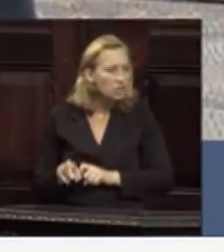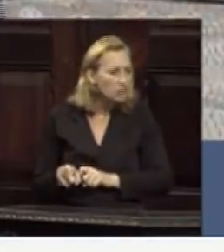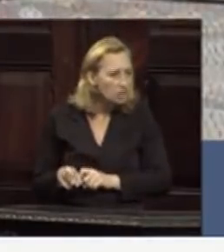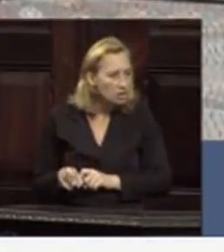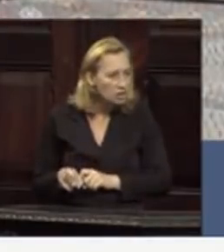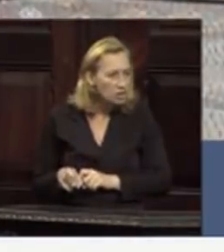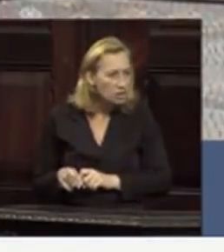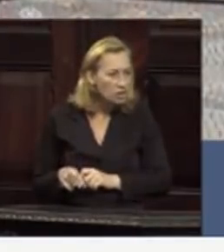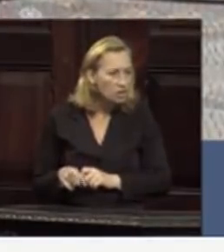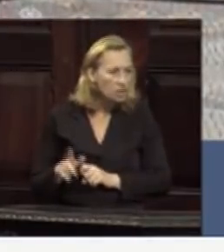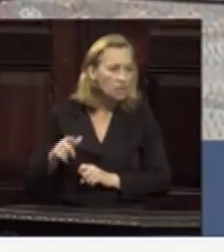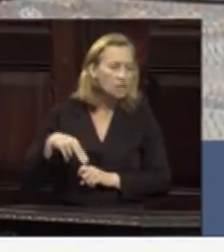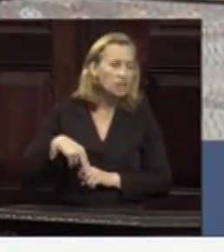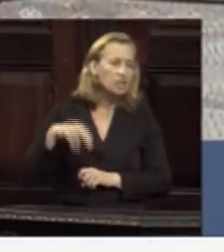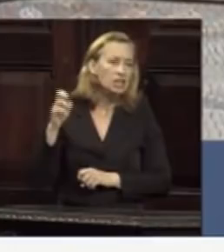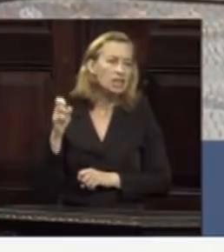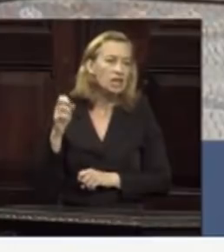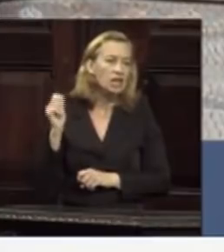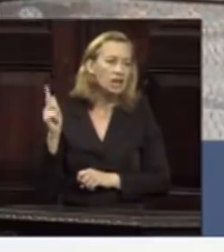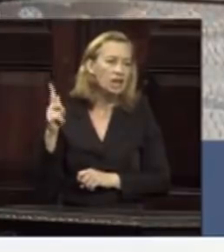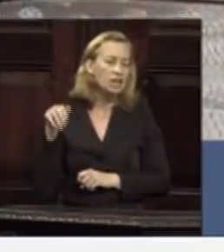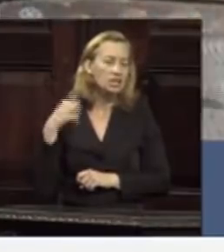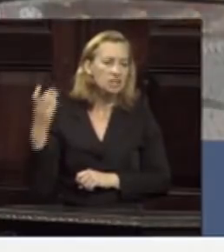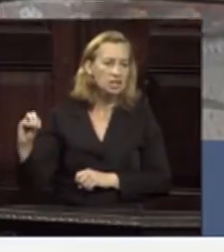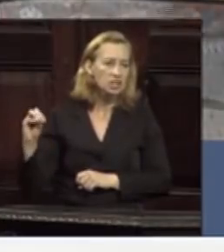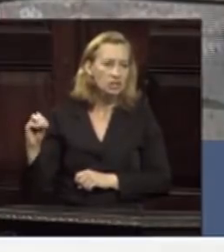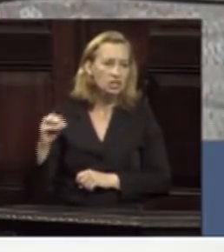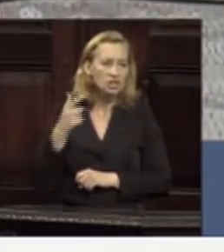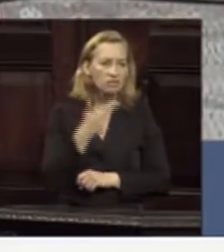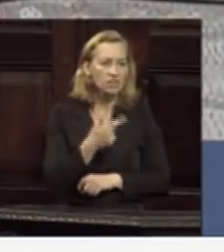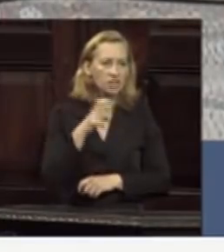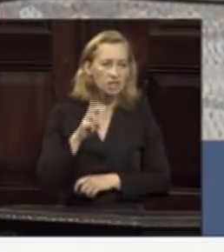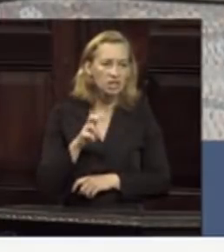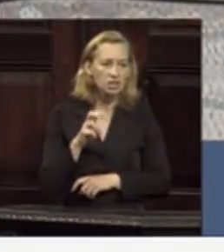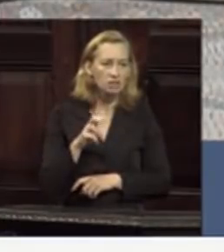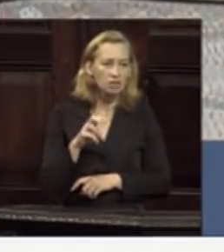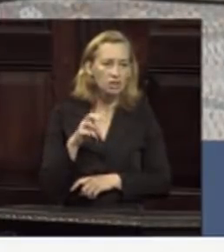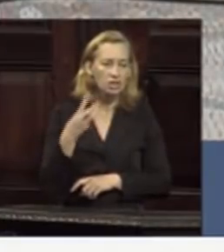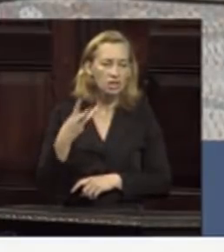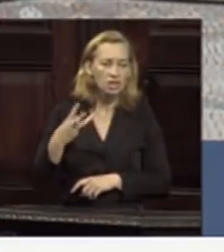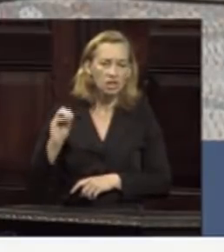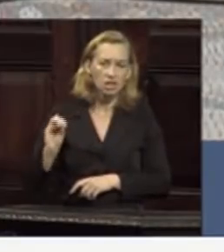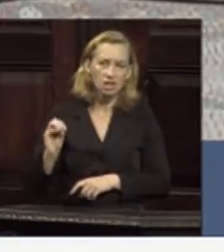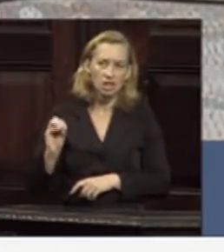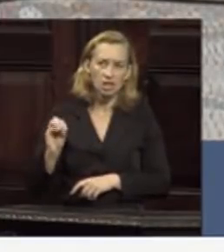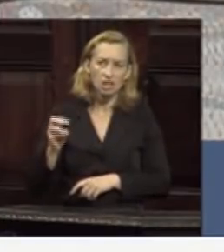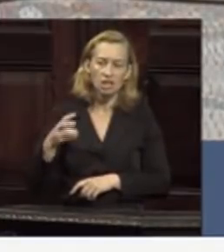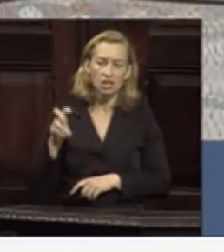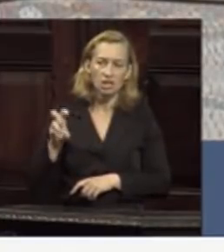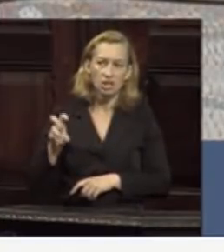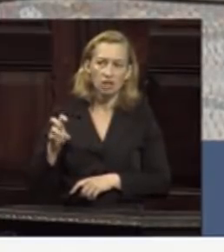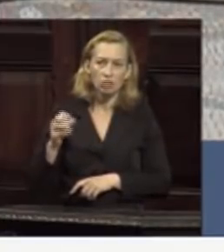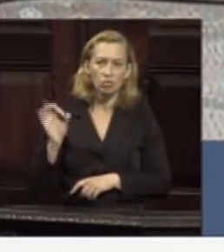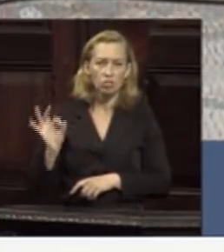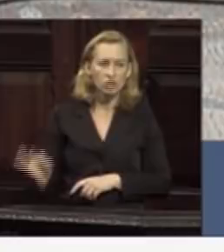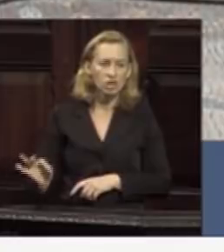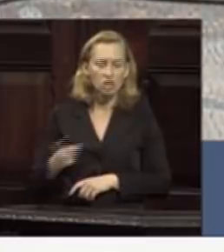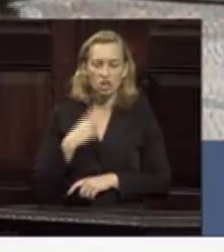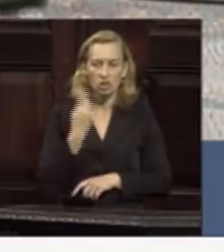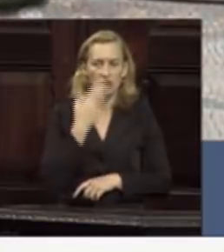que a sonegação está na casa entre 25% e 35%. E nós sabemos,